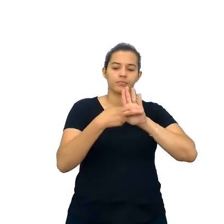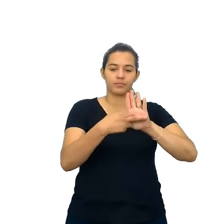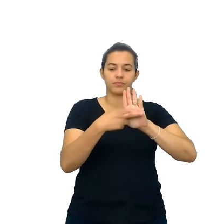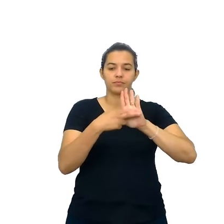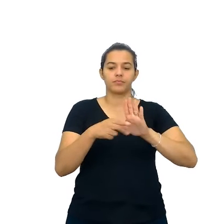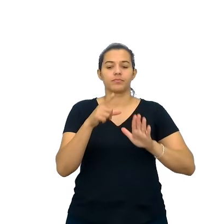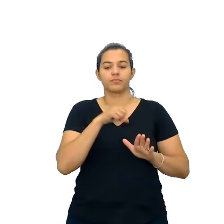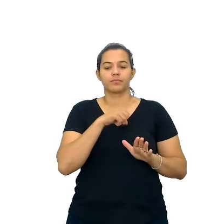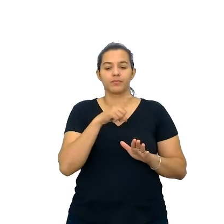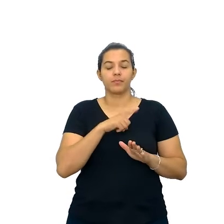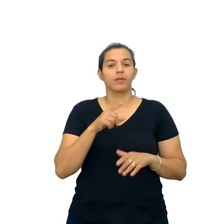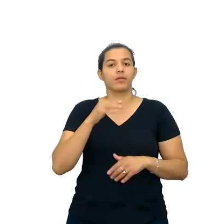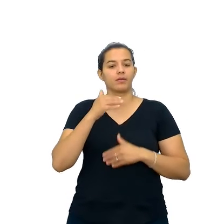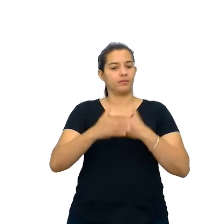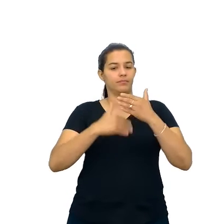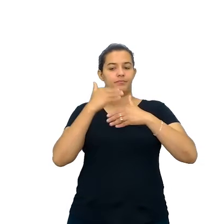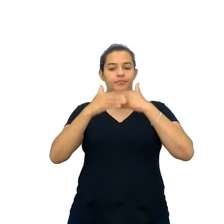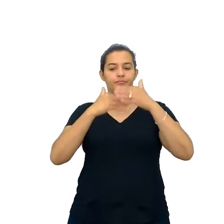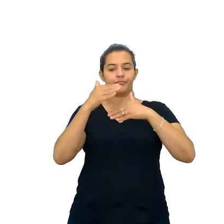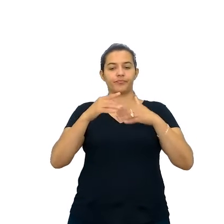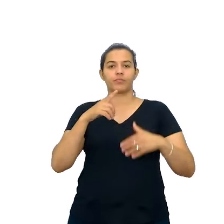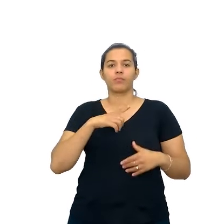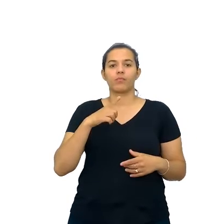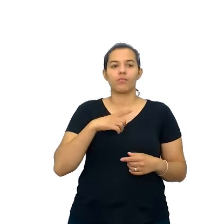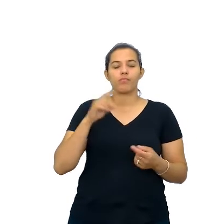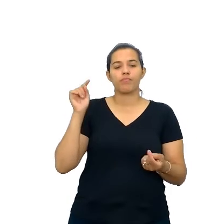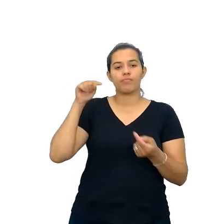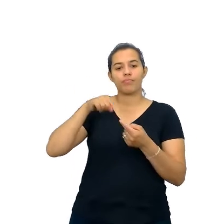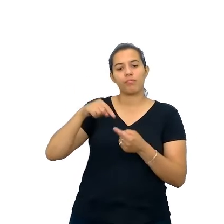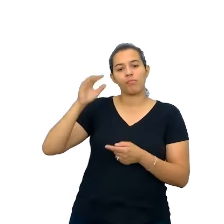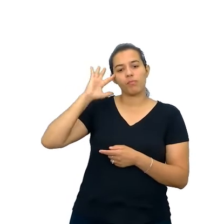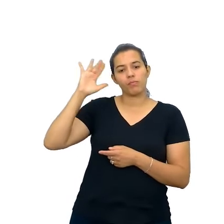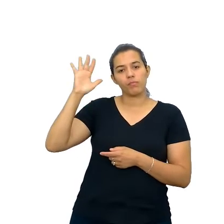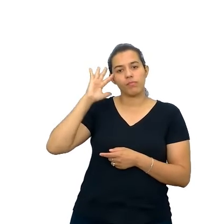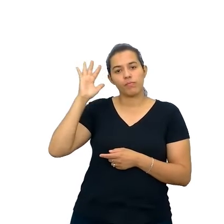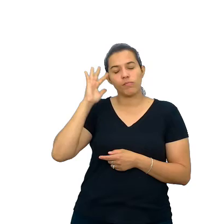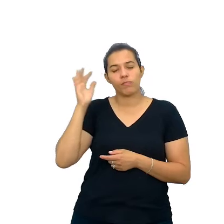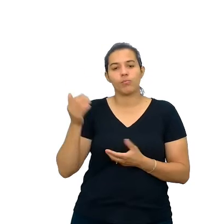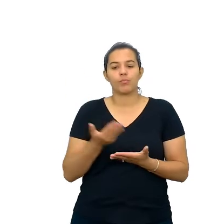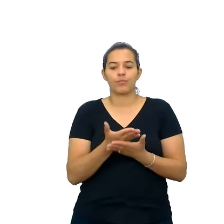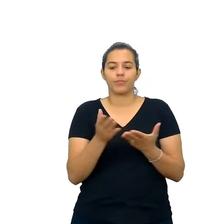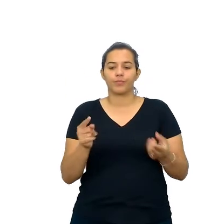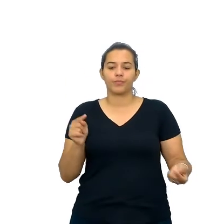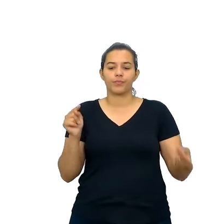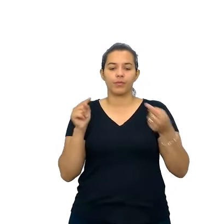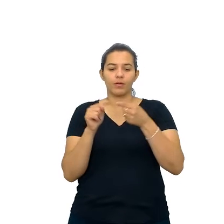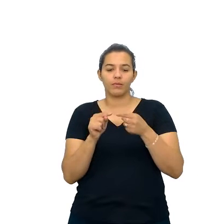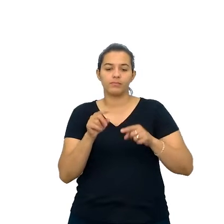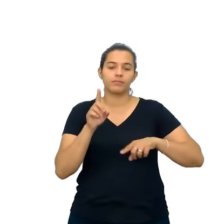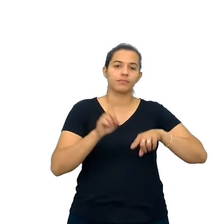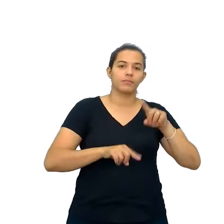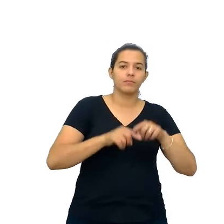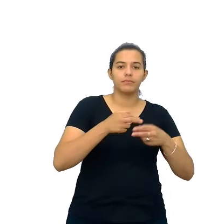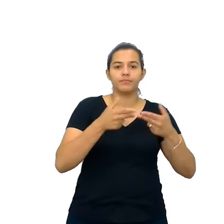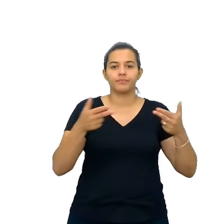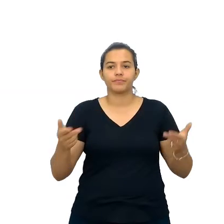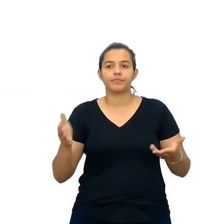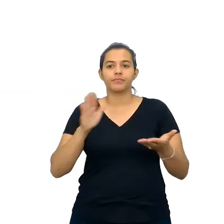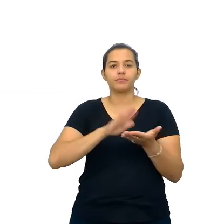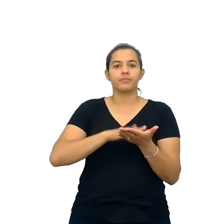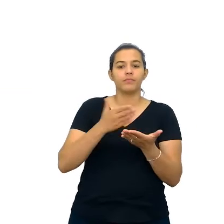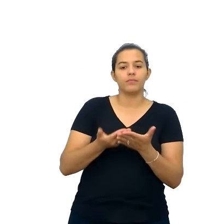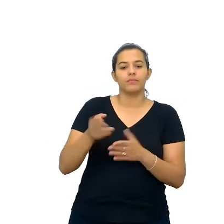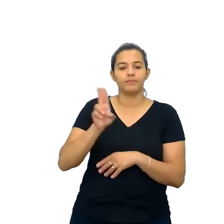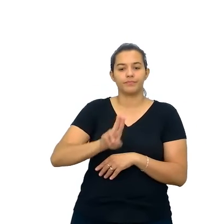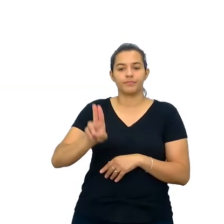E ele traz processos cognitivos, se a gente pensar na taxonomia de Bloom, lá com resolver, elaborar, interpretar e